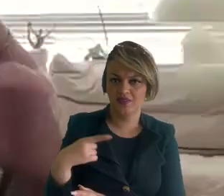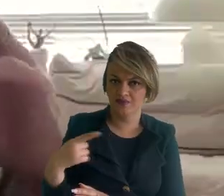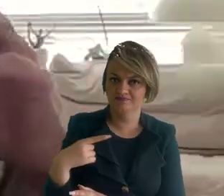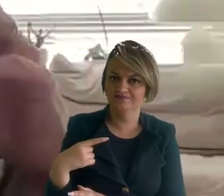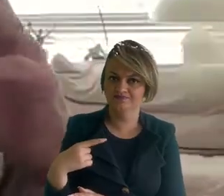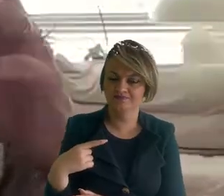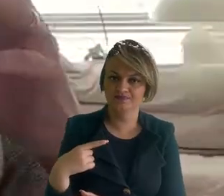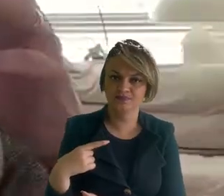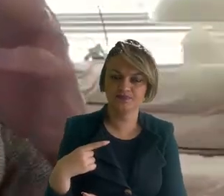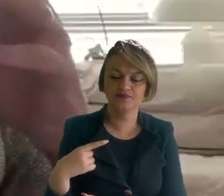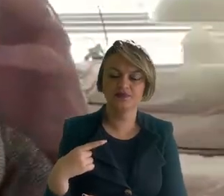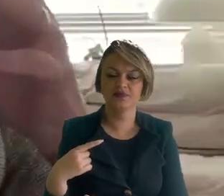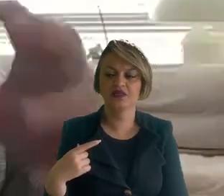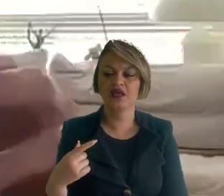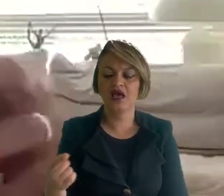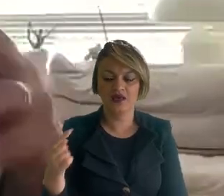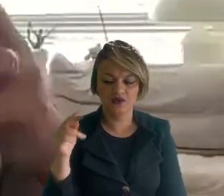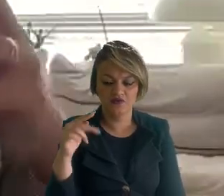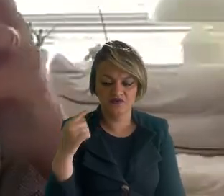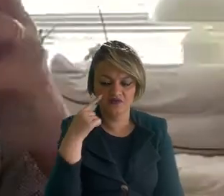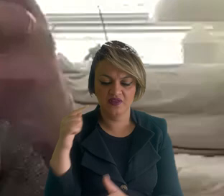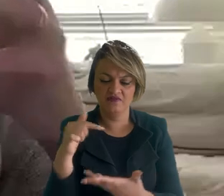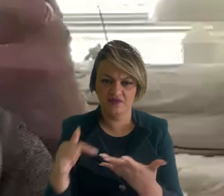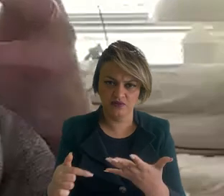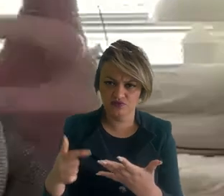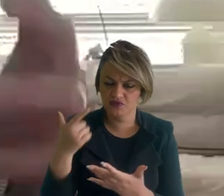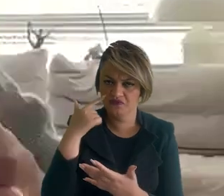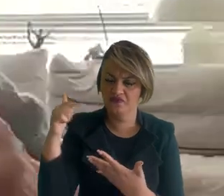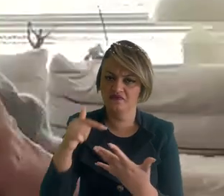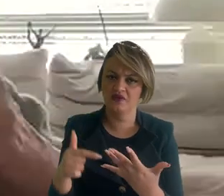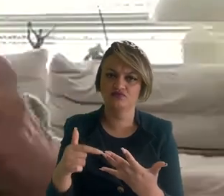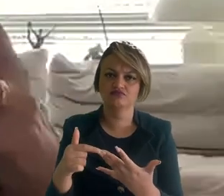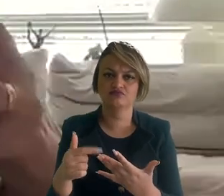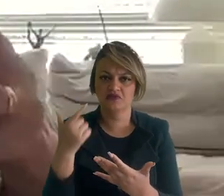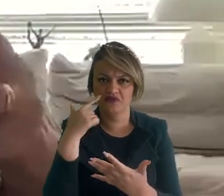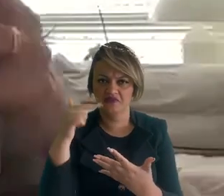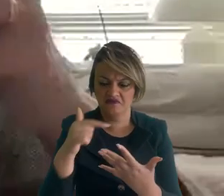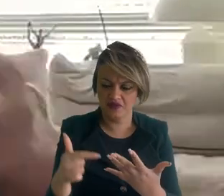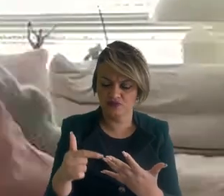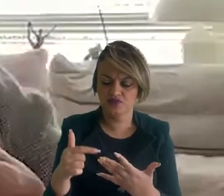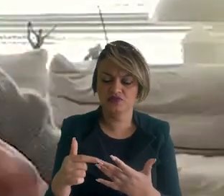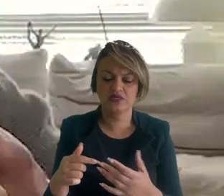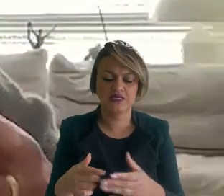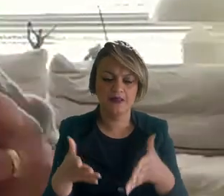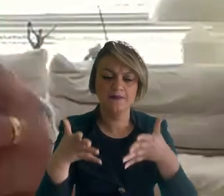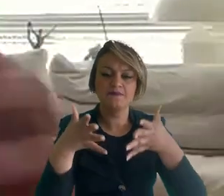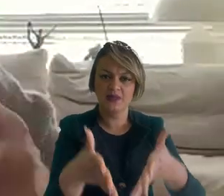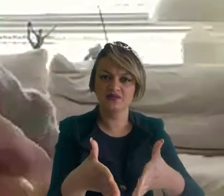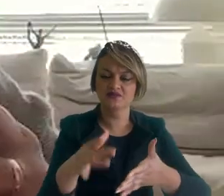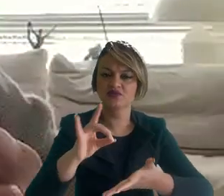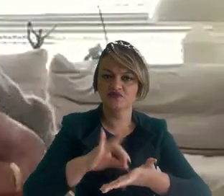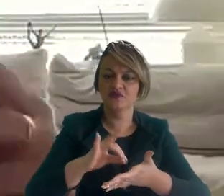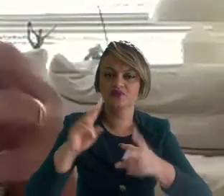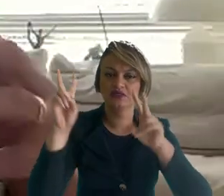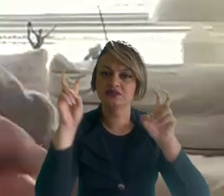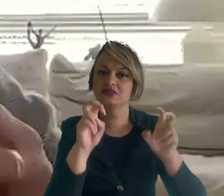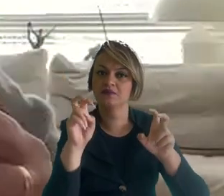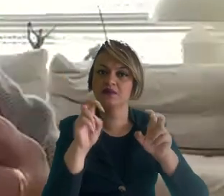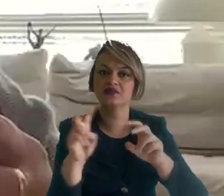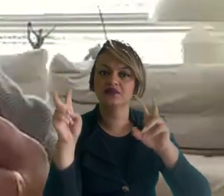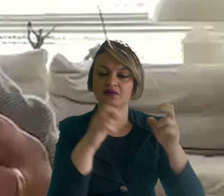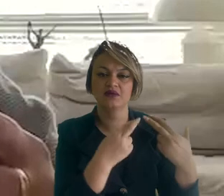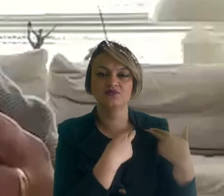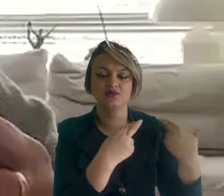que está acobertado que está considerado que está envolvida na temática